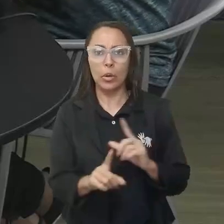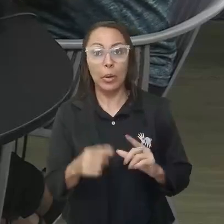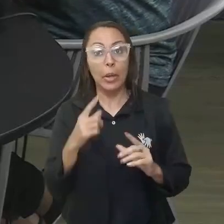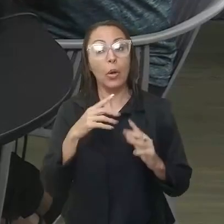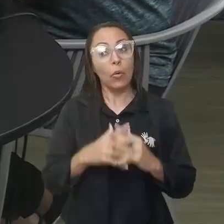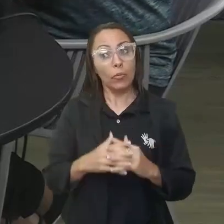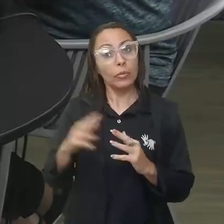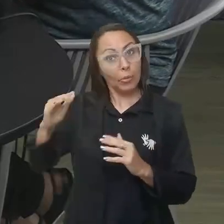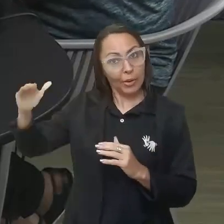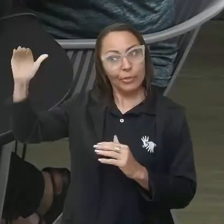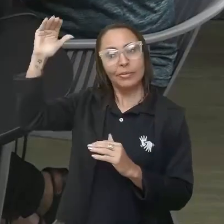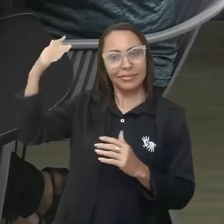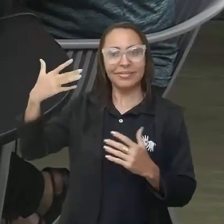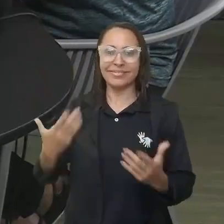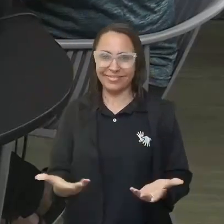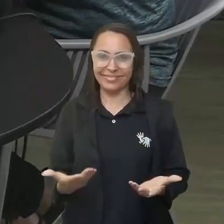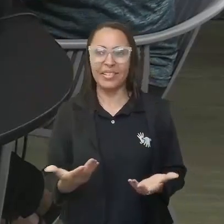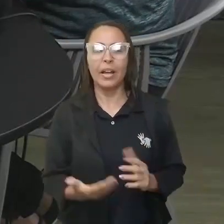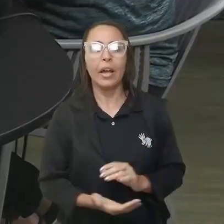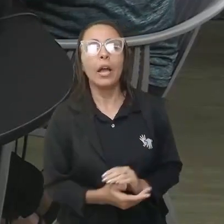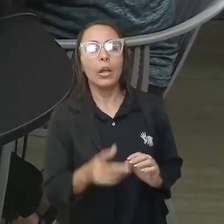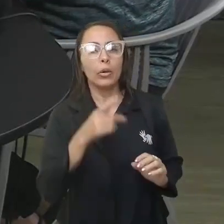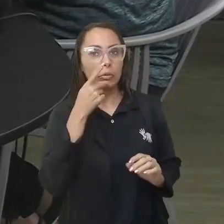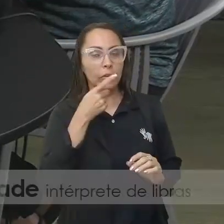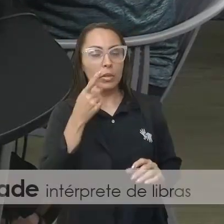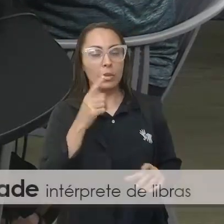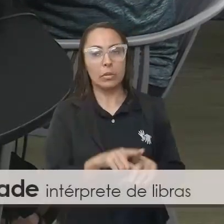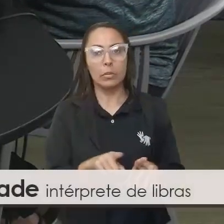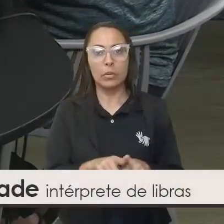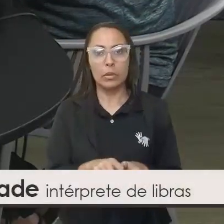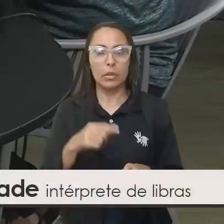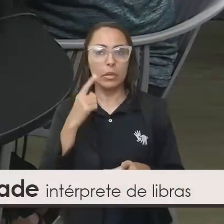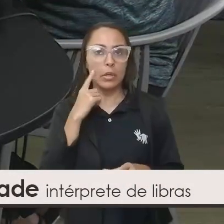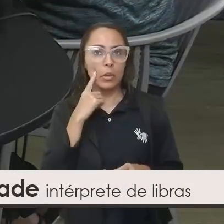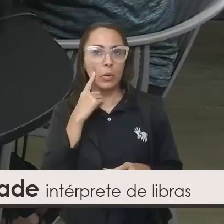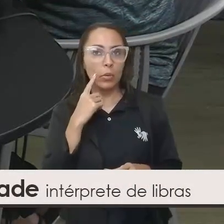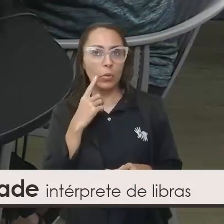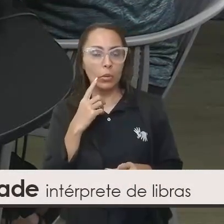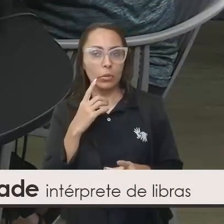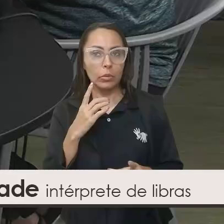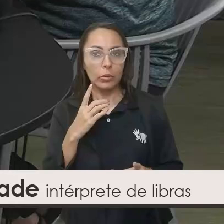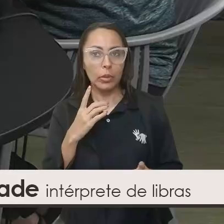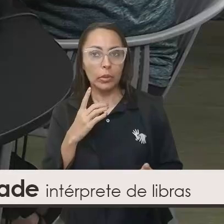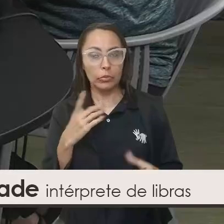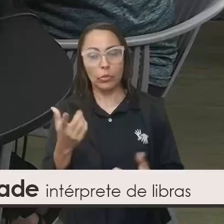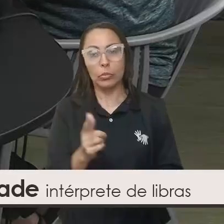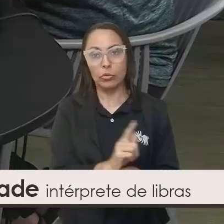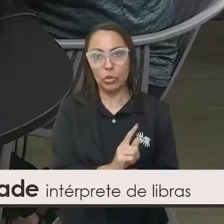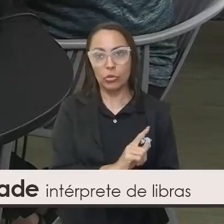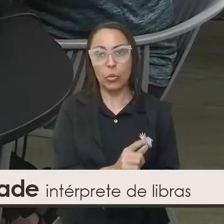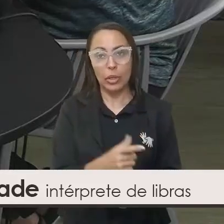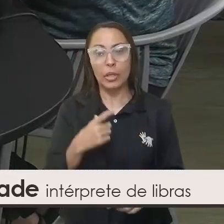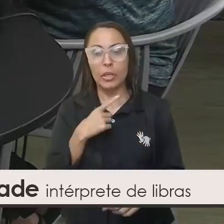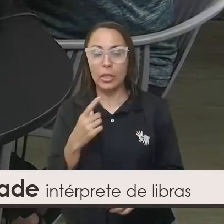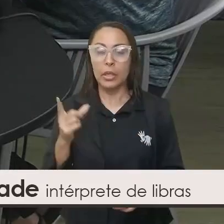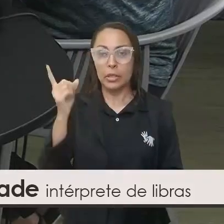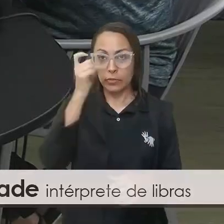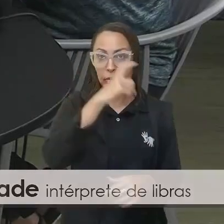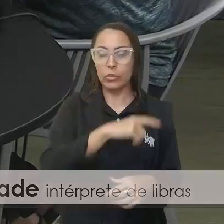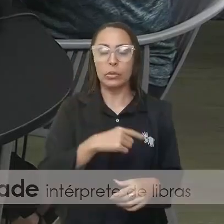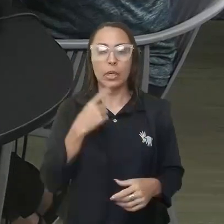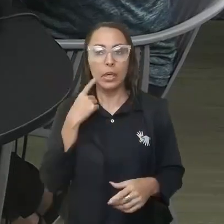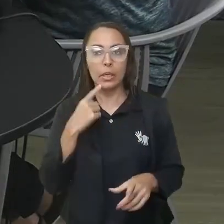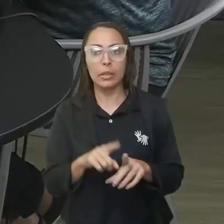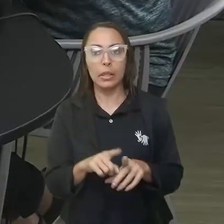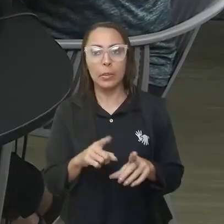adultos. Assim, porque eu estou dizendo isso porque enquanto, né, gestor de escola, a gente tinha muita dificuldade. A gente recebia a